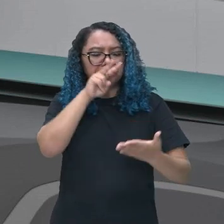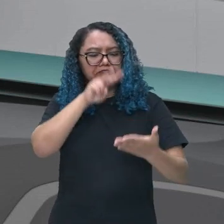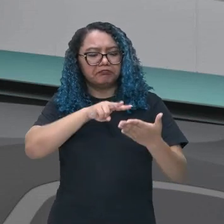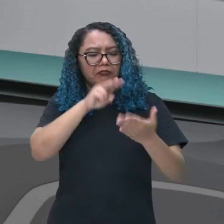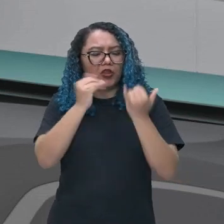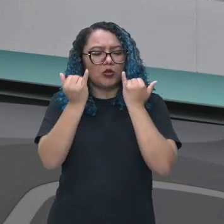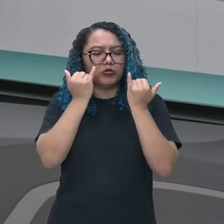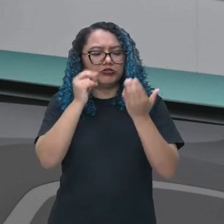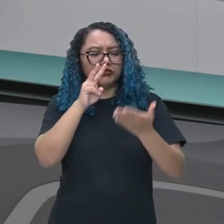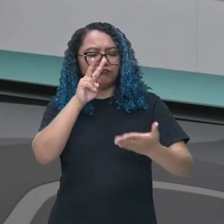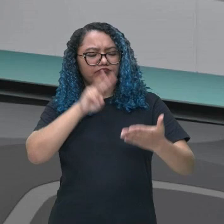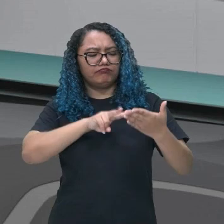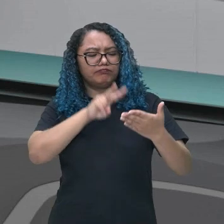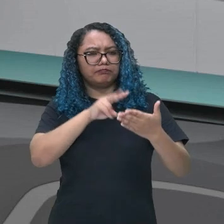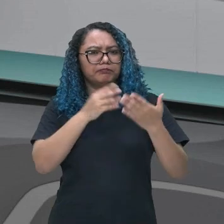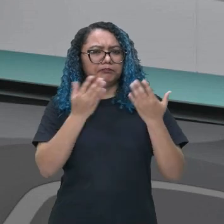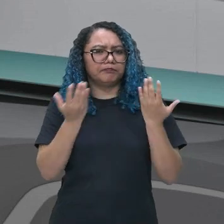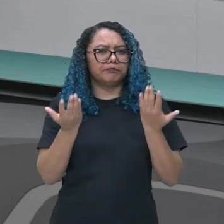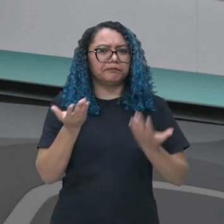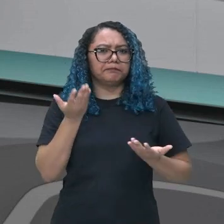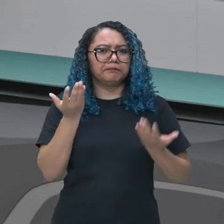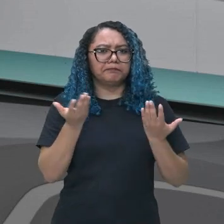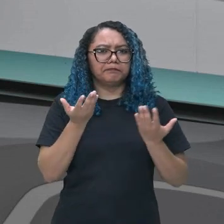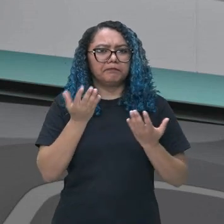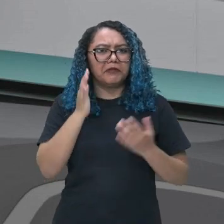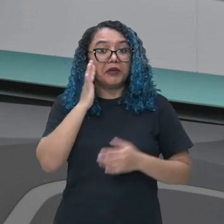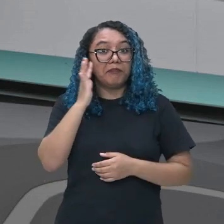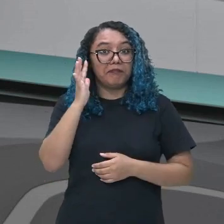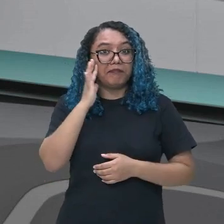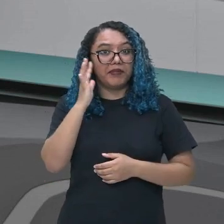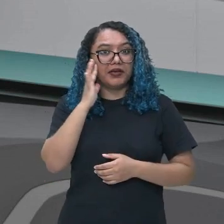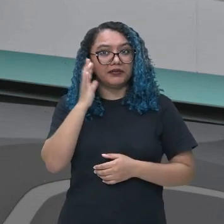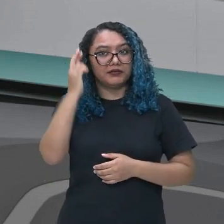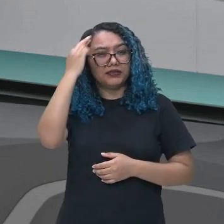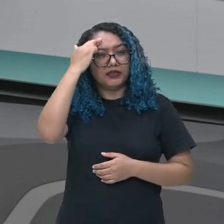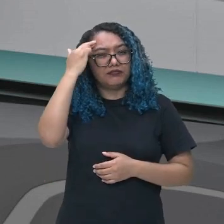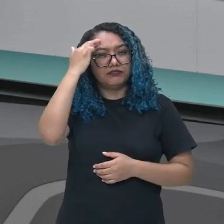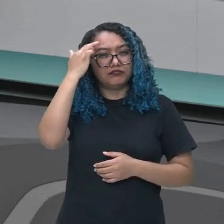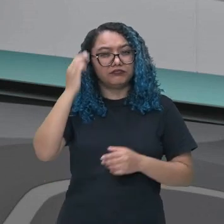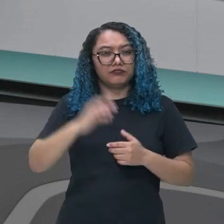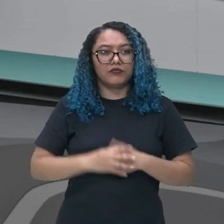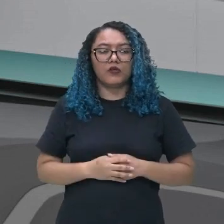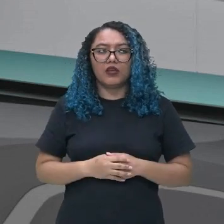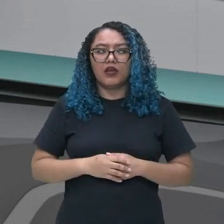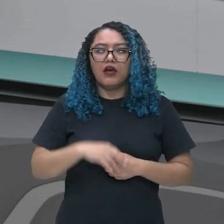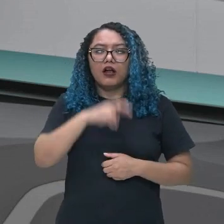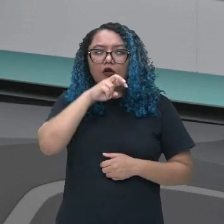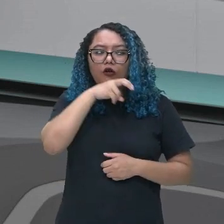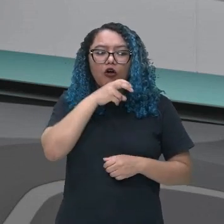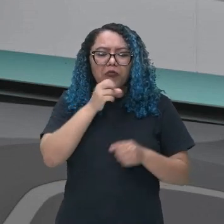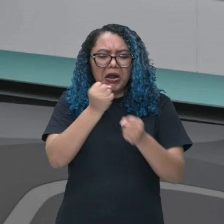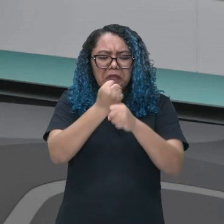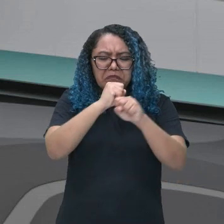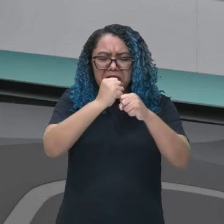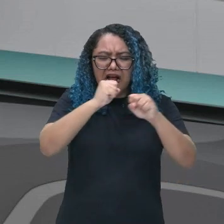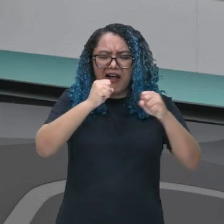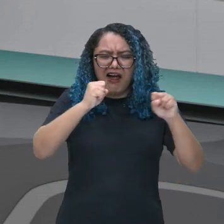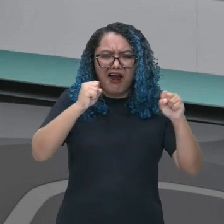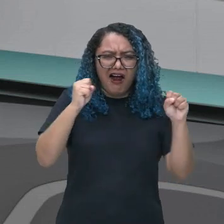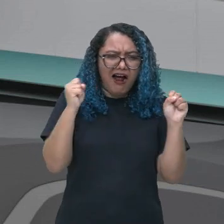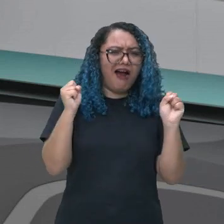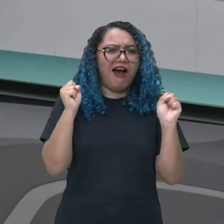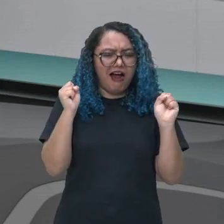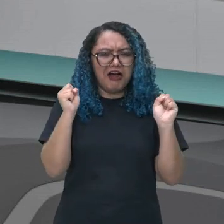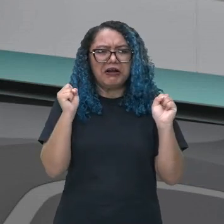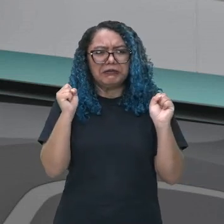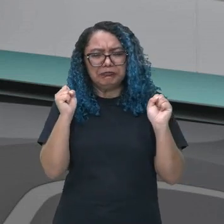vai acontecer? Imaginem, tá? Então, a sucuri gigante está ali no rio, as pessoas correm para lá para verificar e